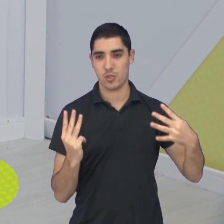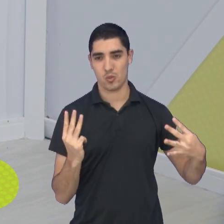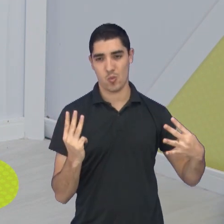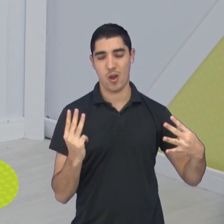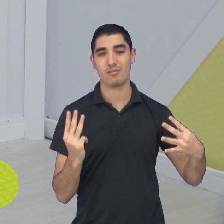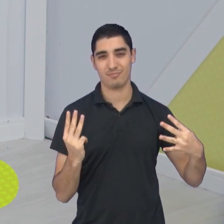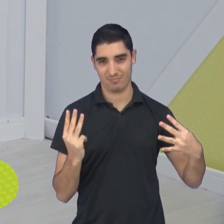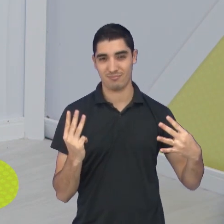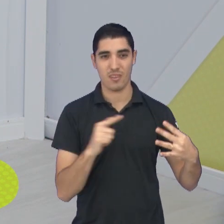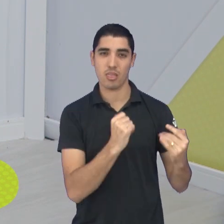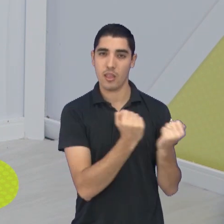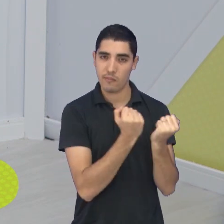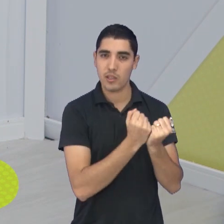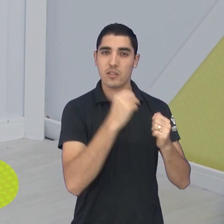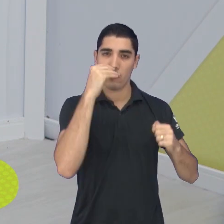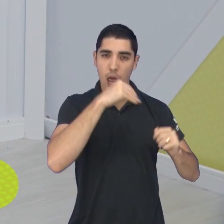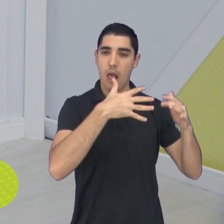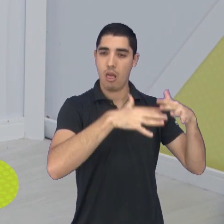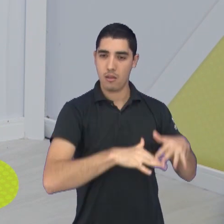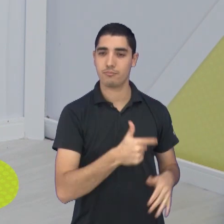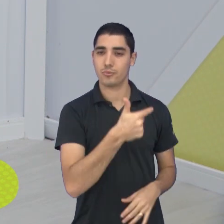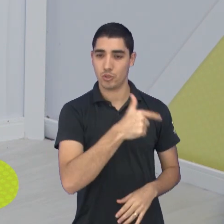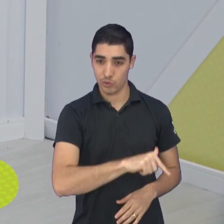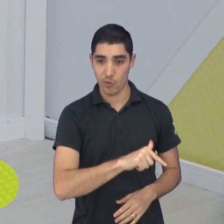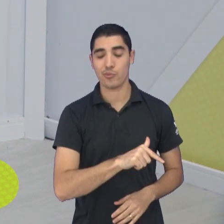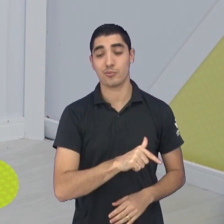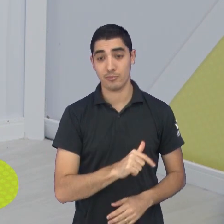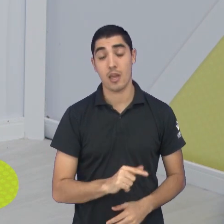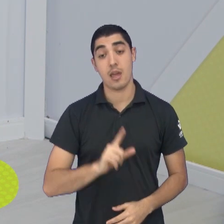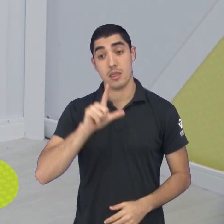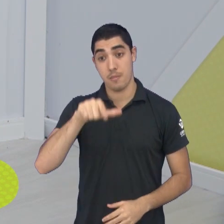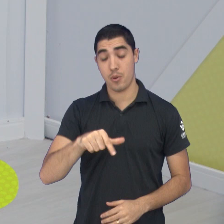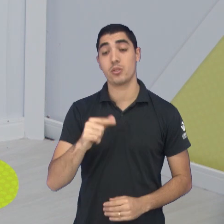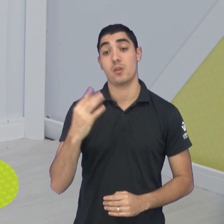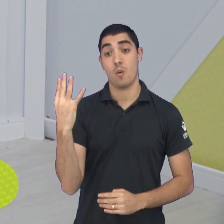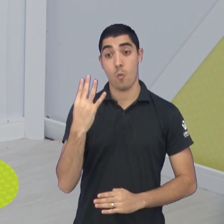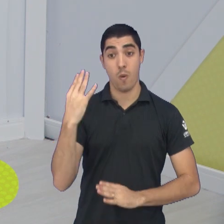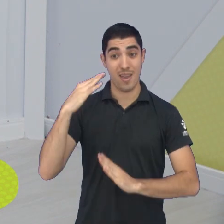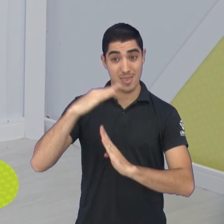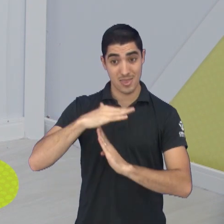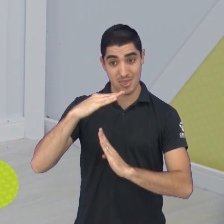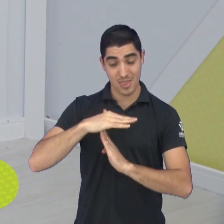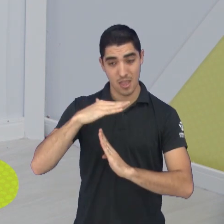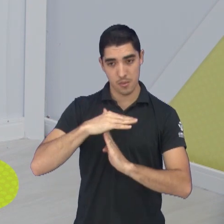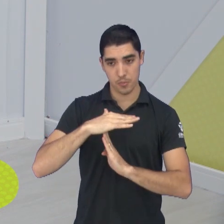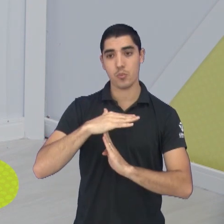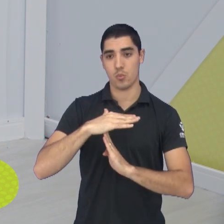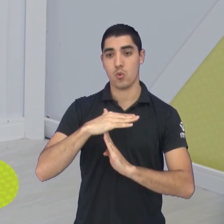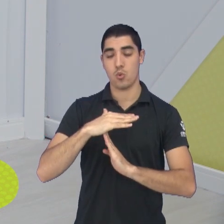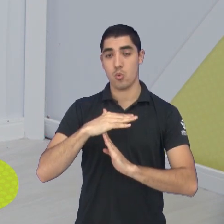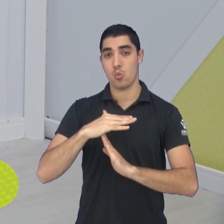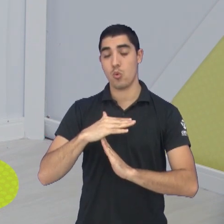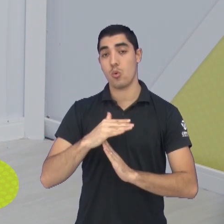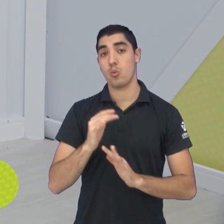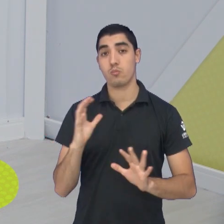piorou na defesa, tomou 33 pontos em 10 minutos. Levando o jogo para os últimos 10 minutos